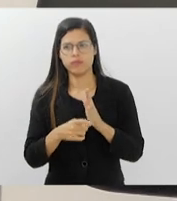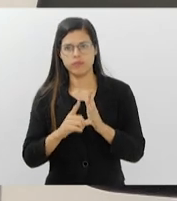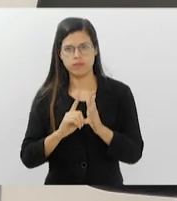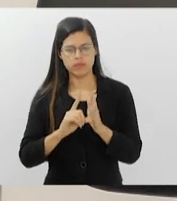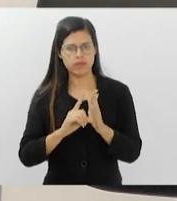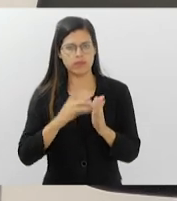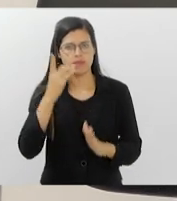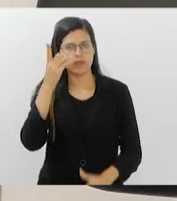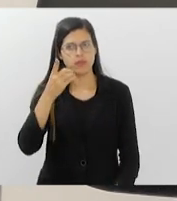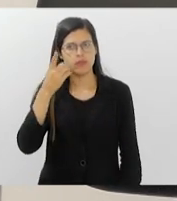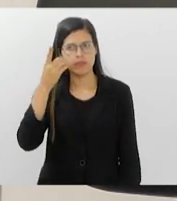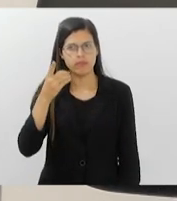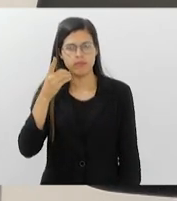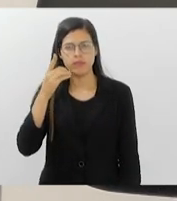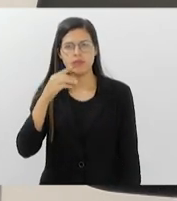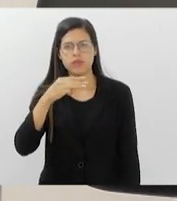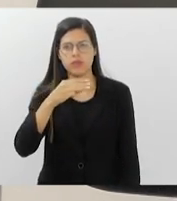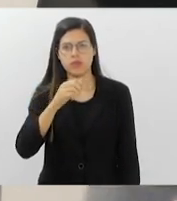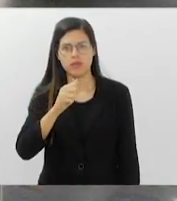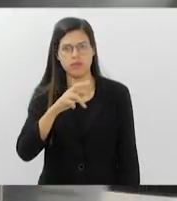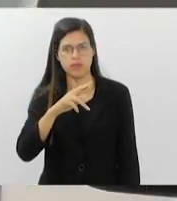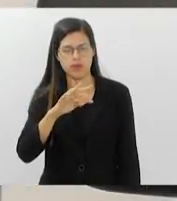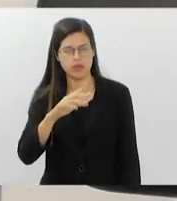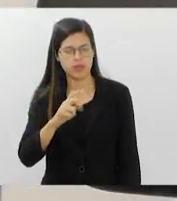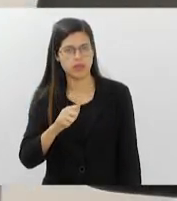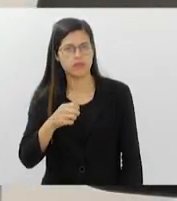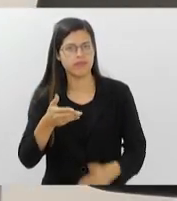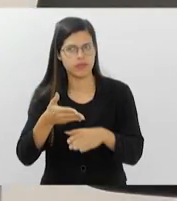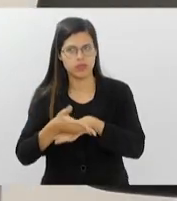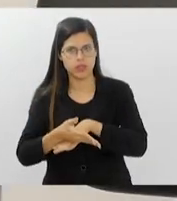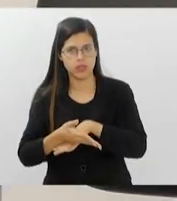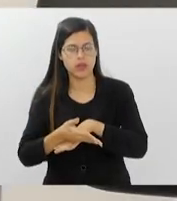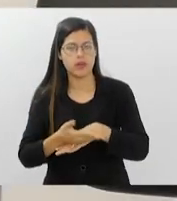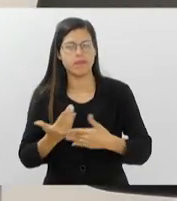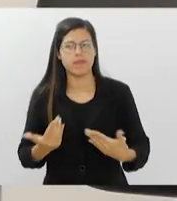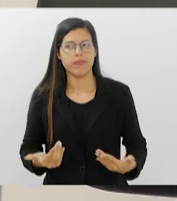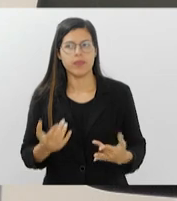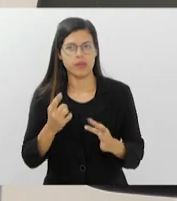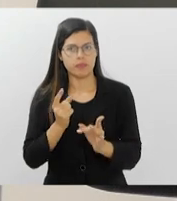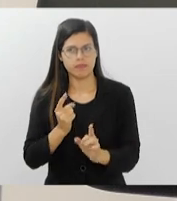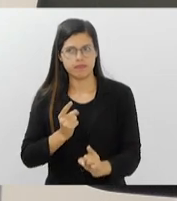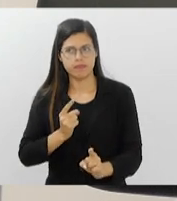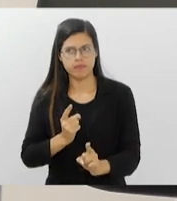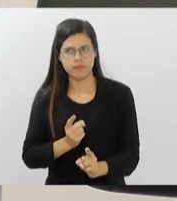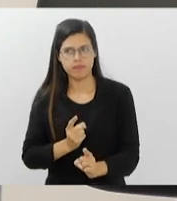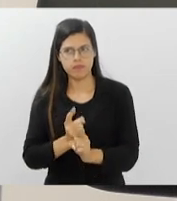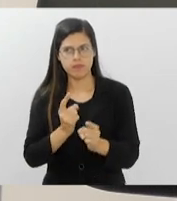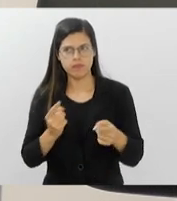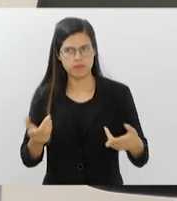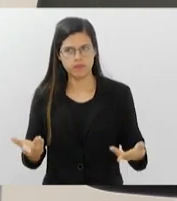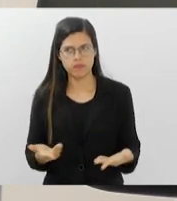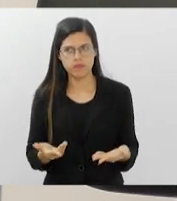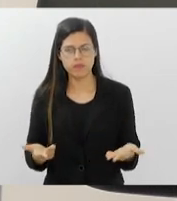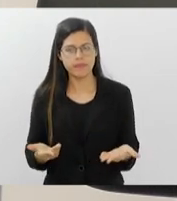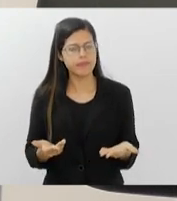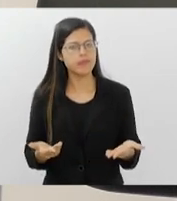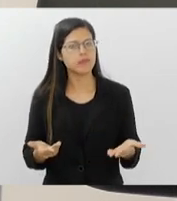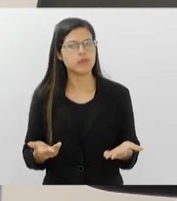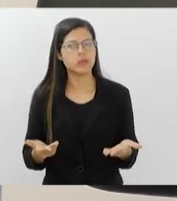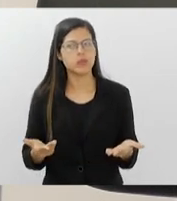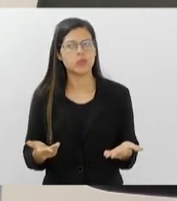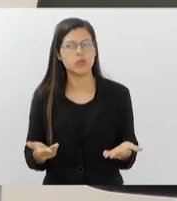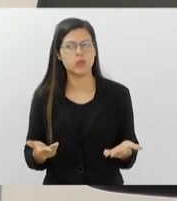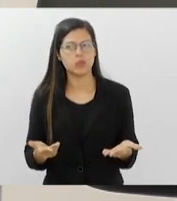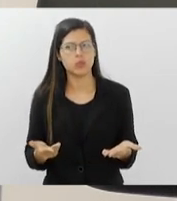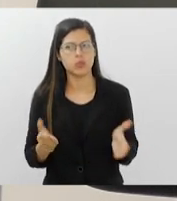Rocha chegar e esse encontro de hoje se deve na verdade ao